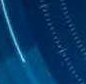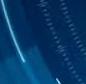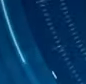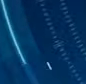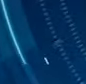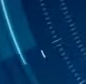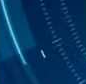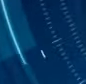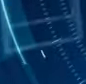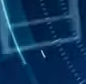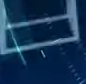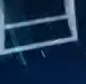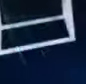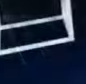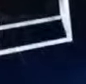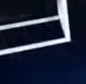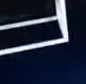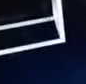fique tranquilo.